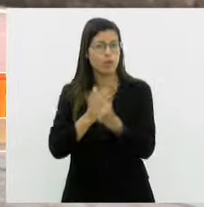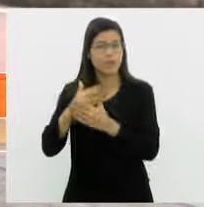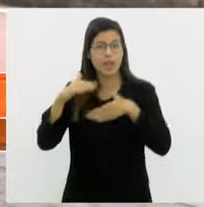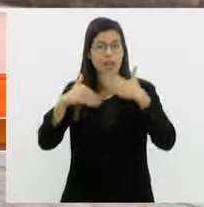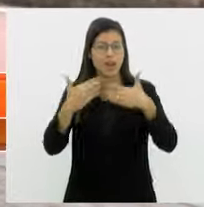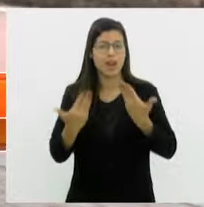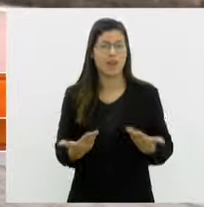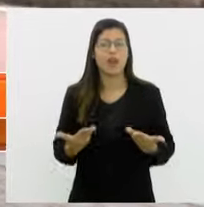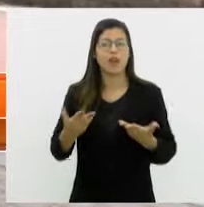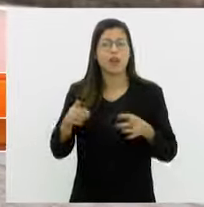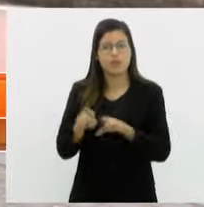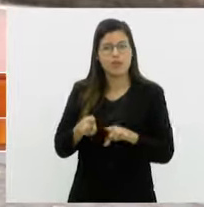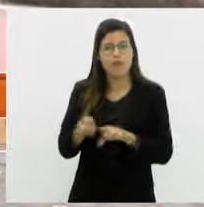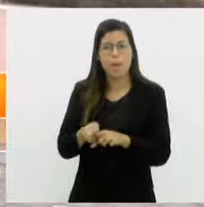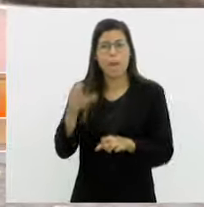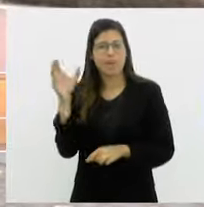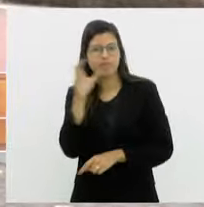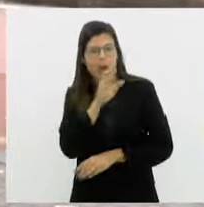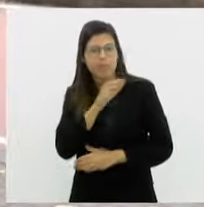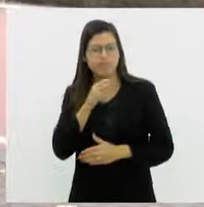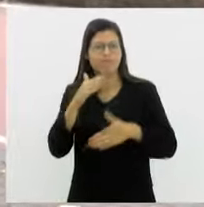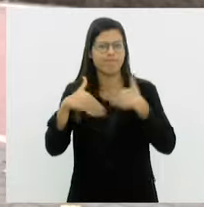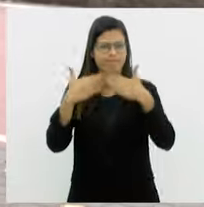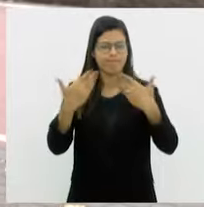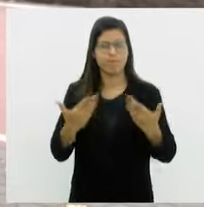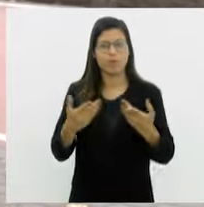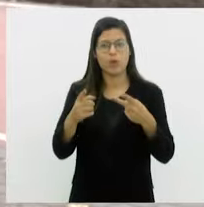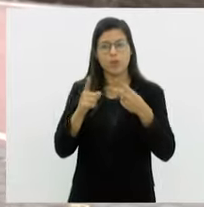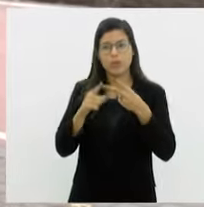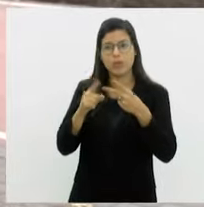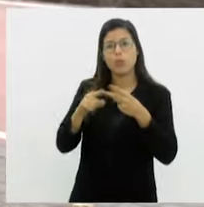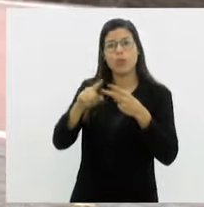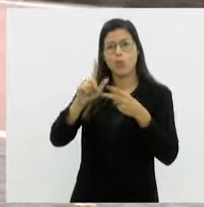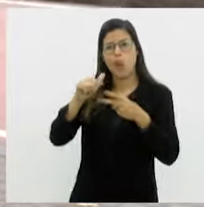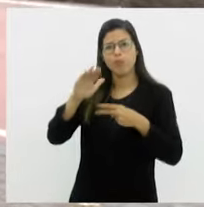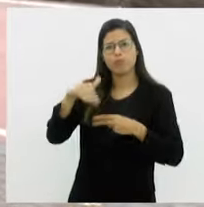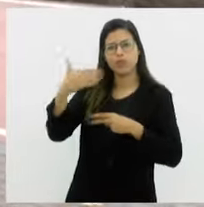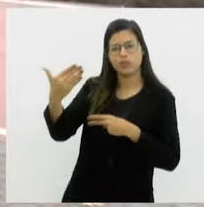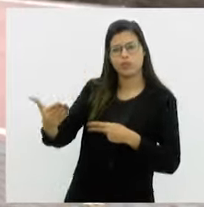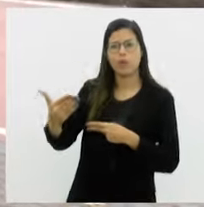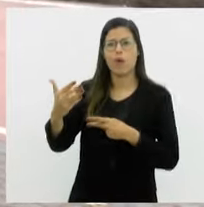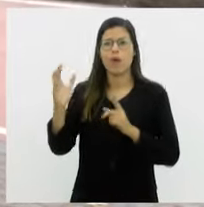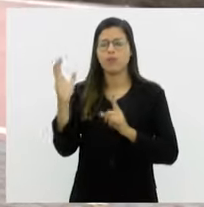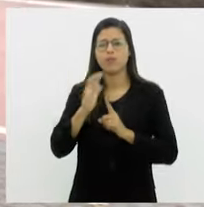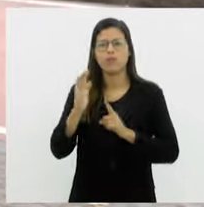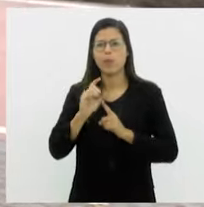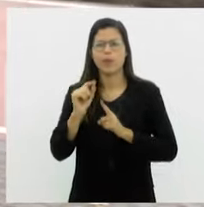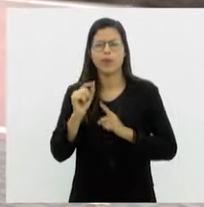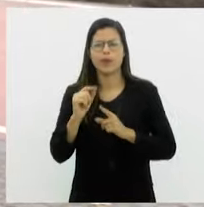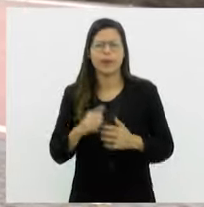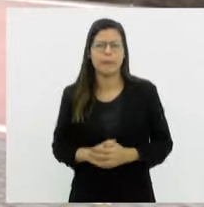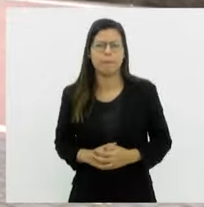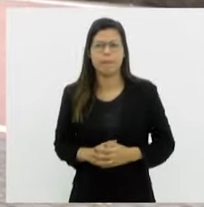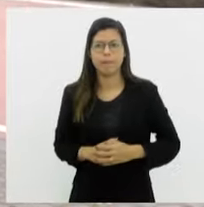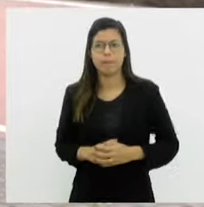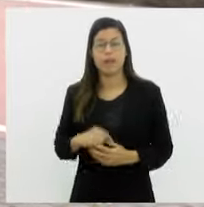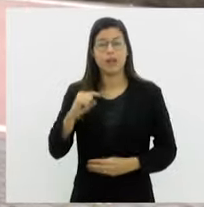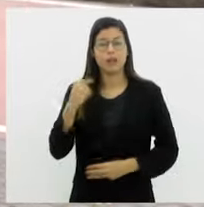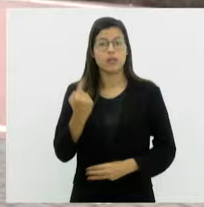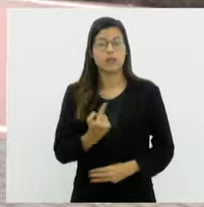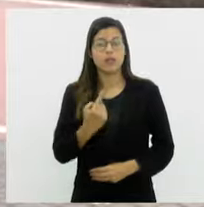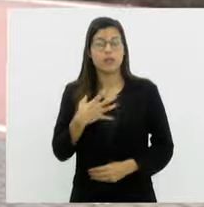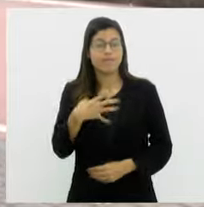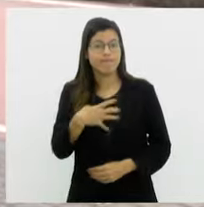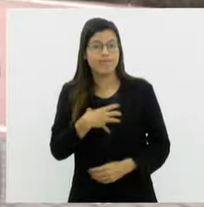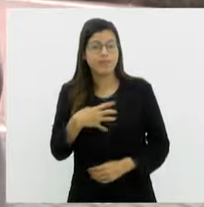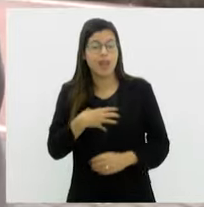agilização nesses processos. E o segundo é um externo. Um dos fatores importantes é que nós estamos sentindo